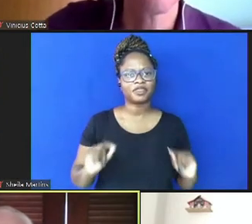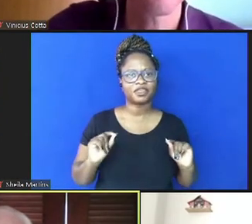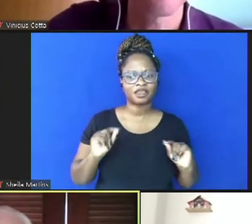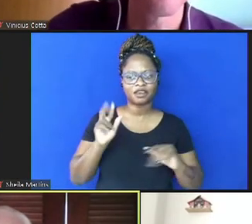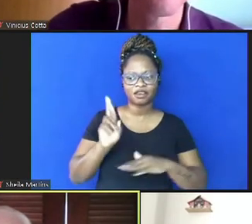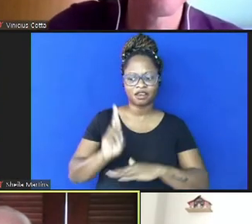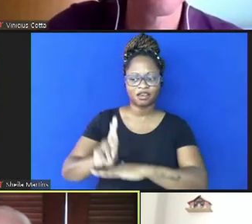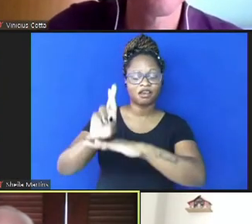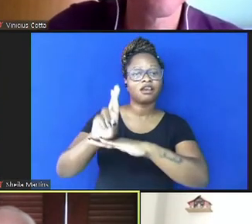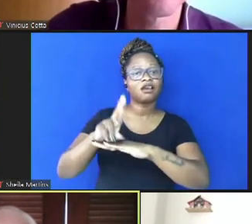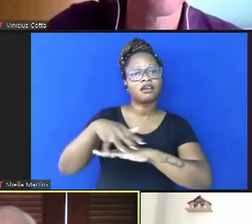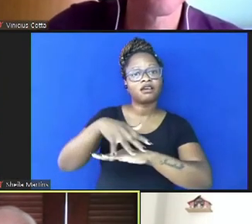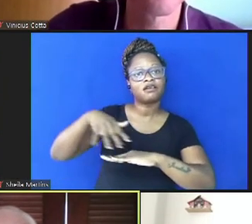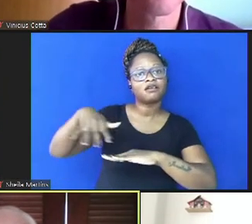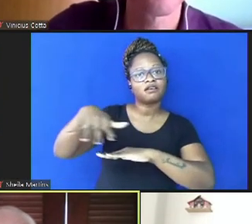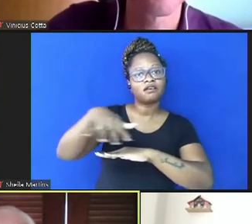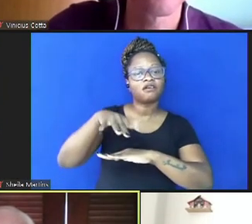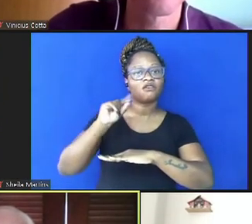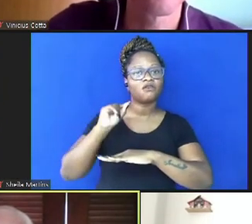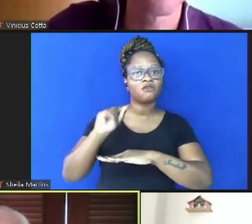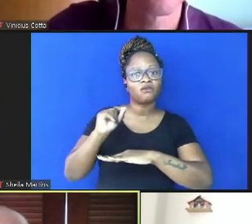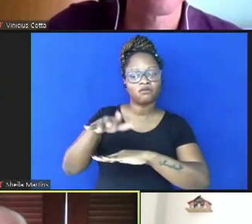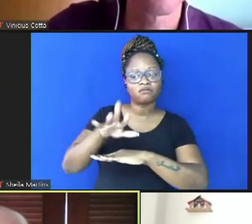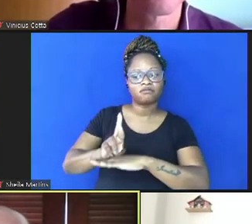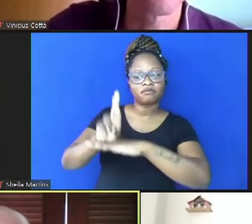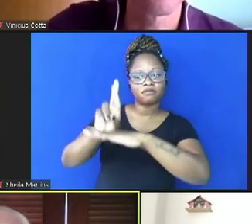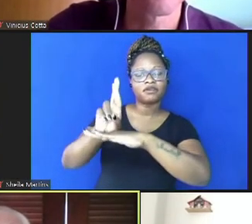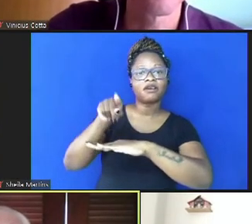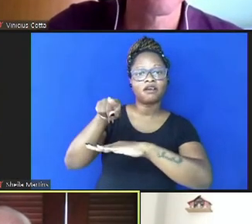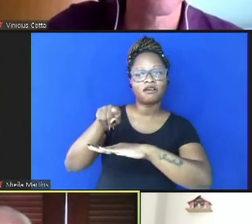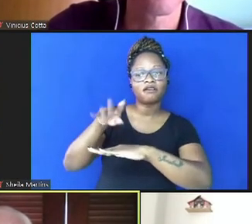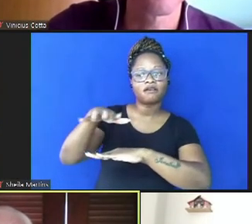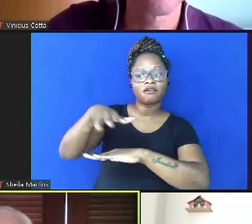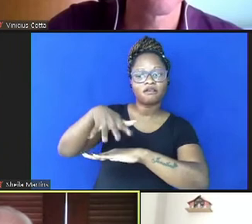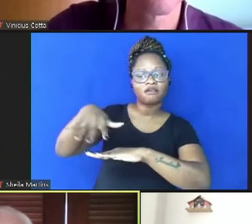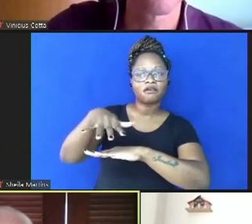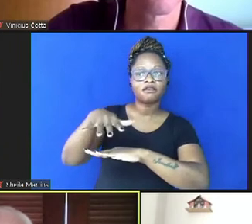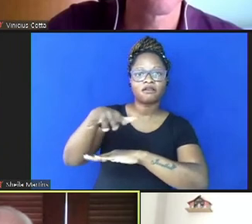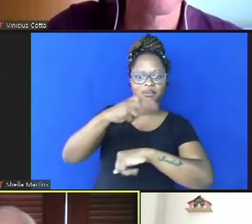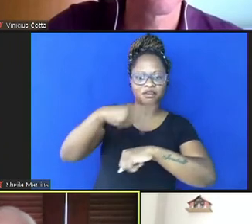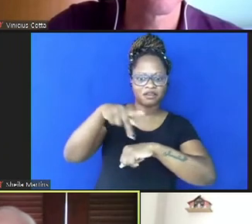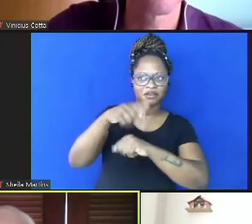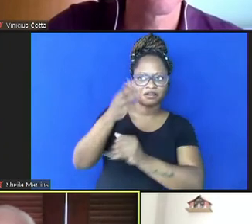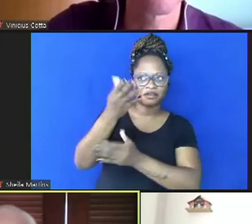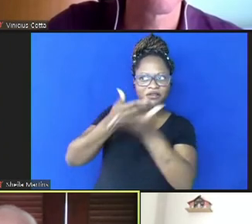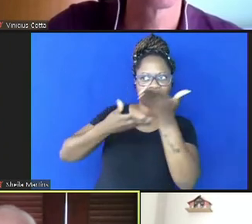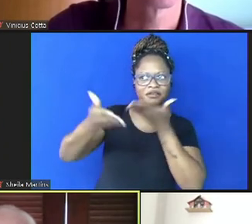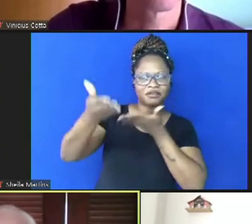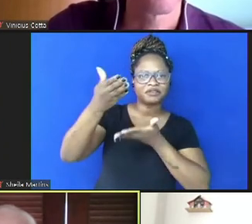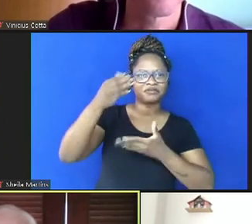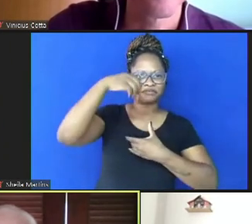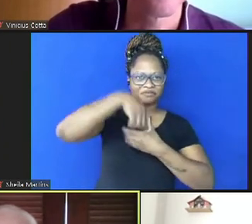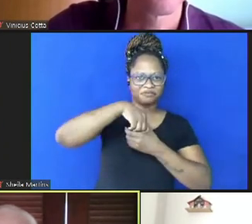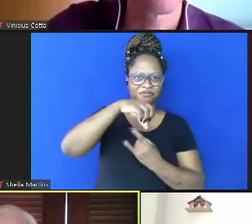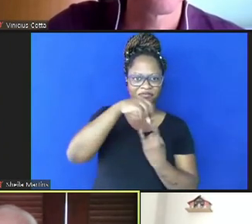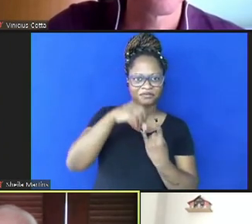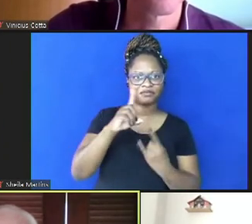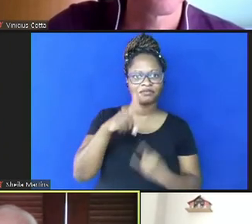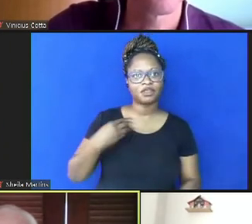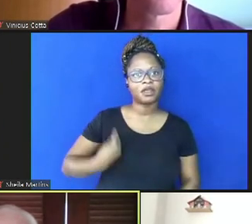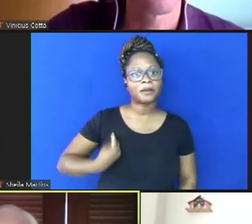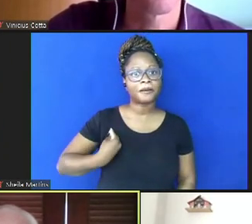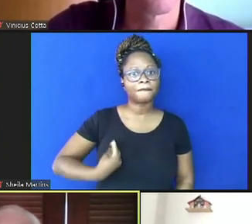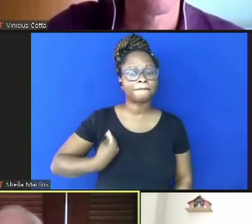representando aqui, digamos, o segmento de relações internacionais da Fiocruz, participando